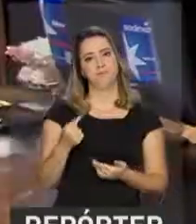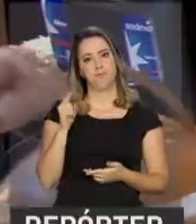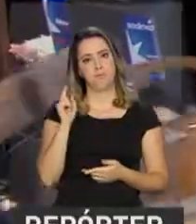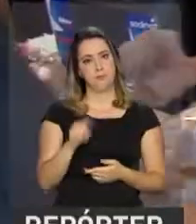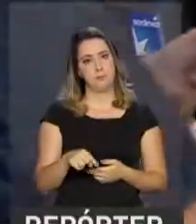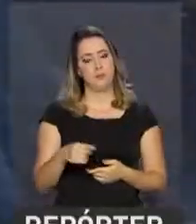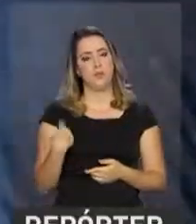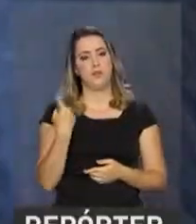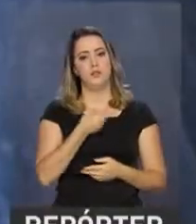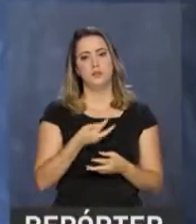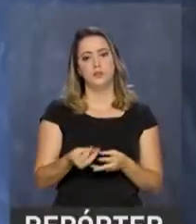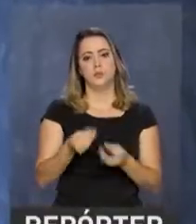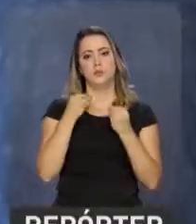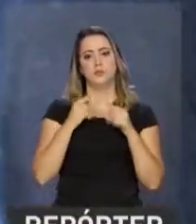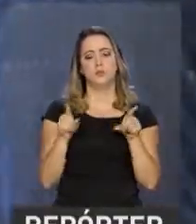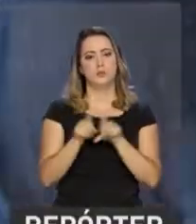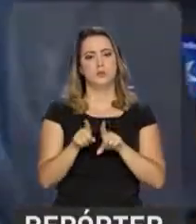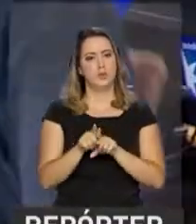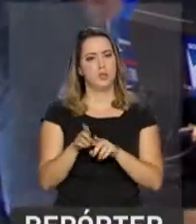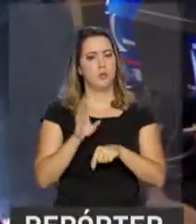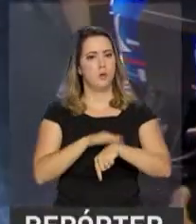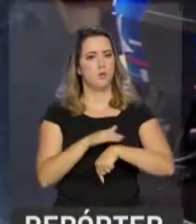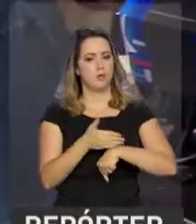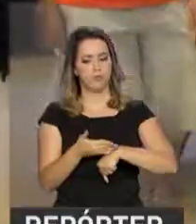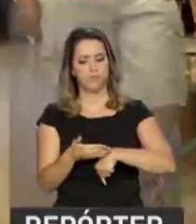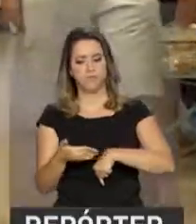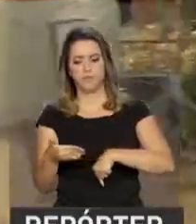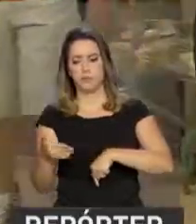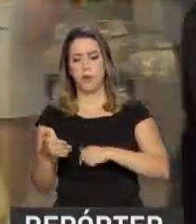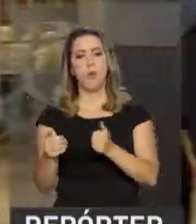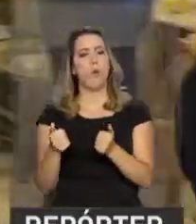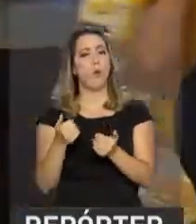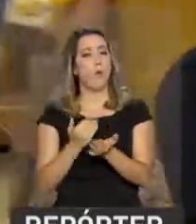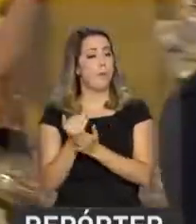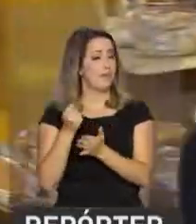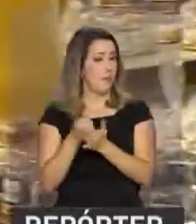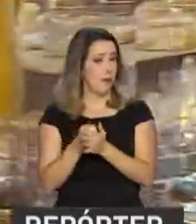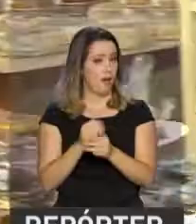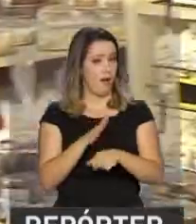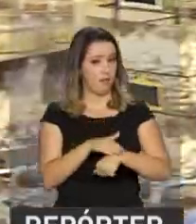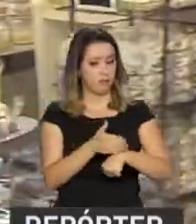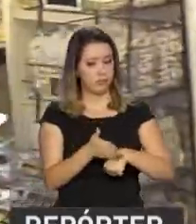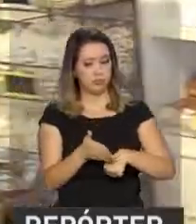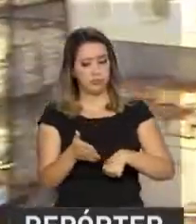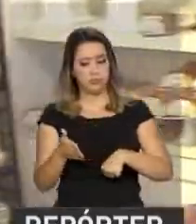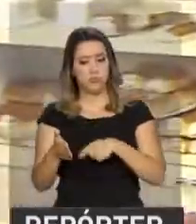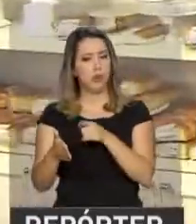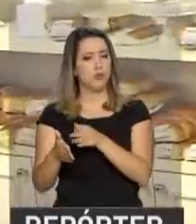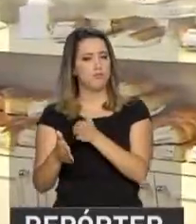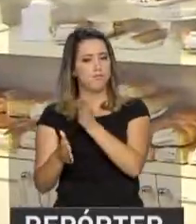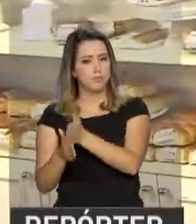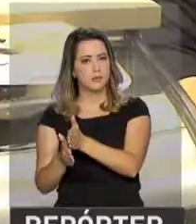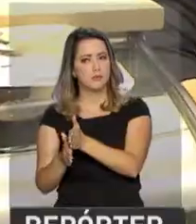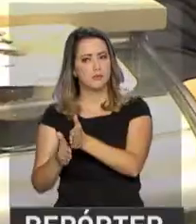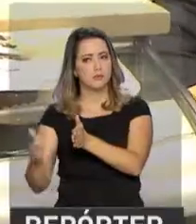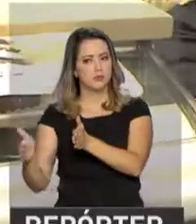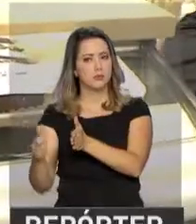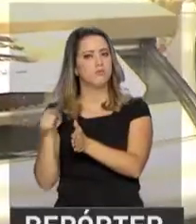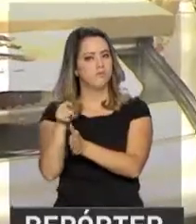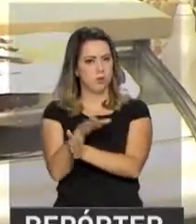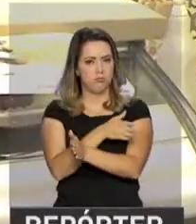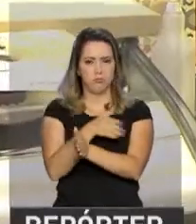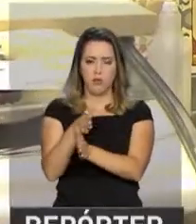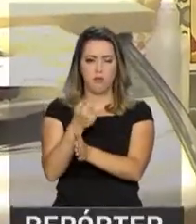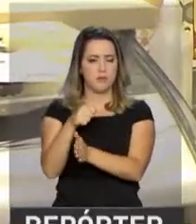ele nos proporciona também uma carência que é o tempo de você está investindo e tem uma um retorno né pra